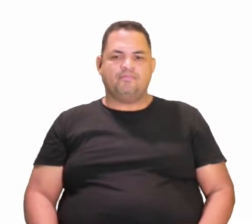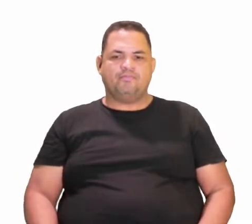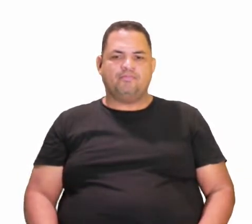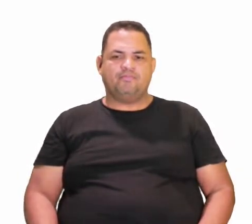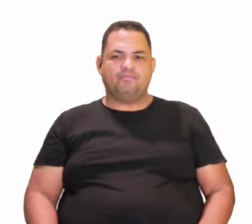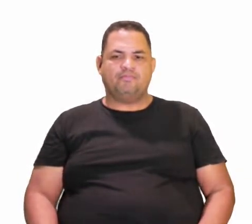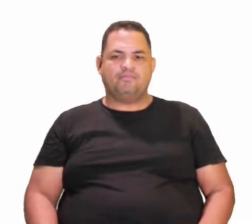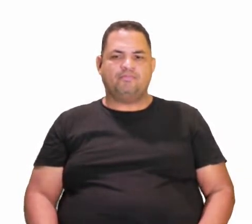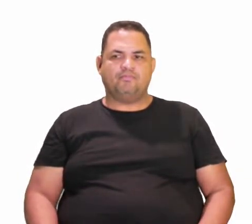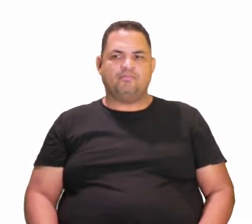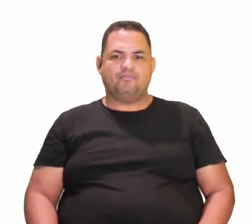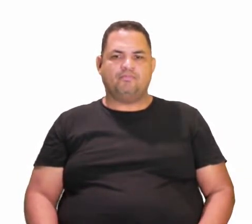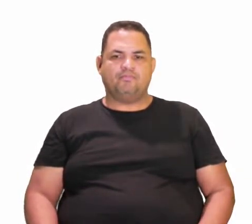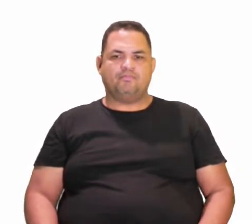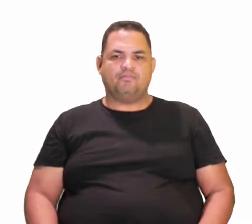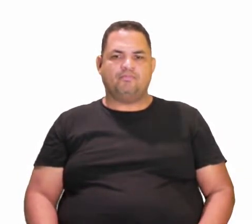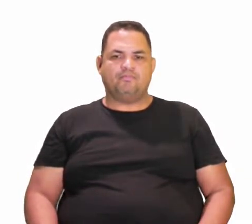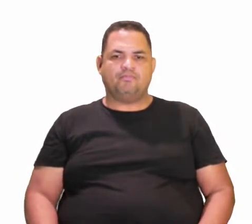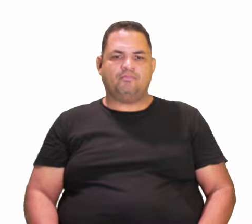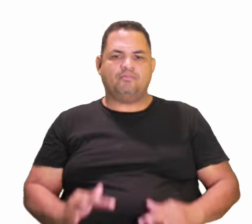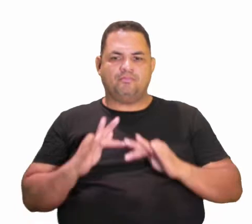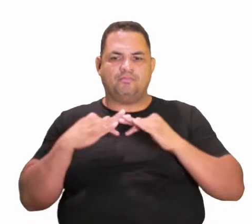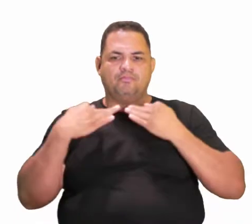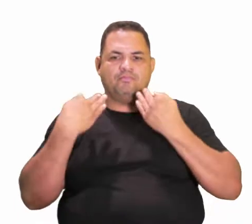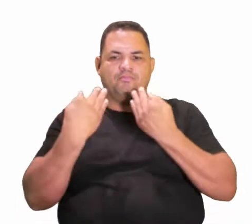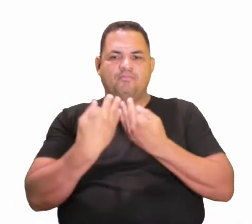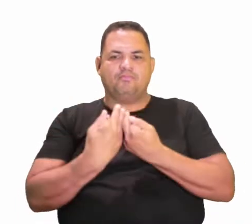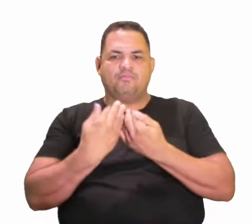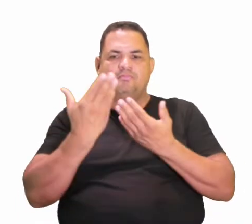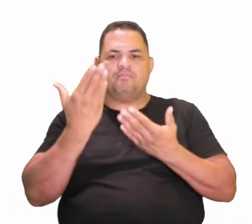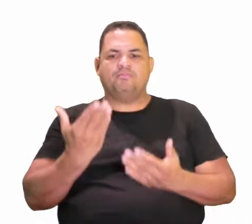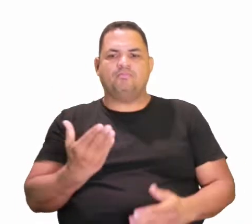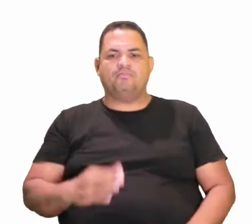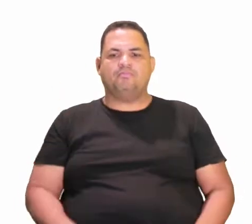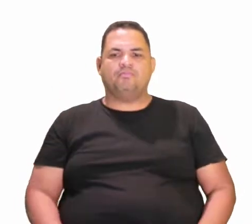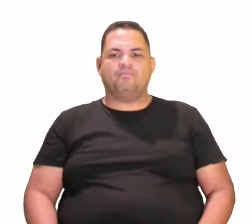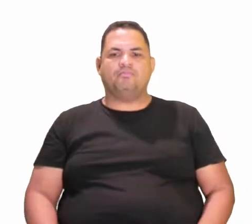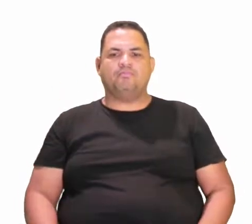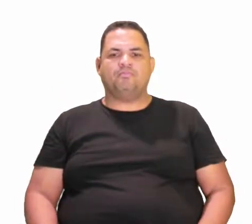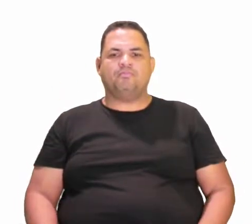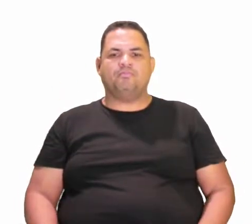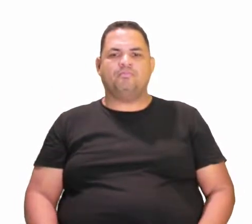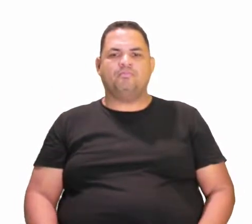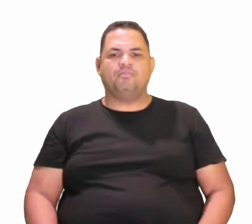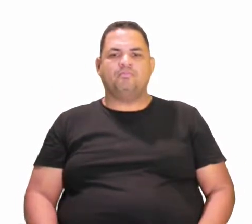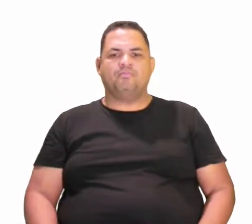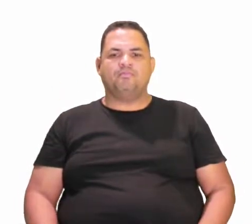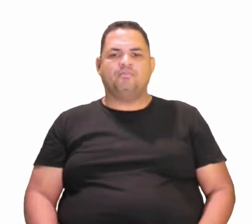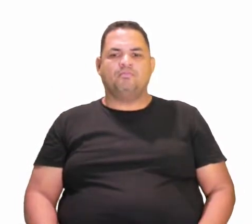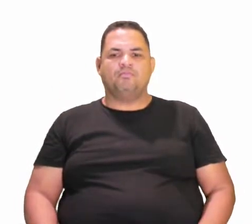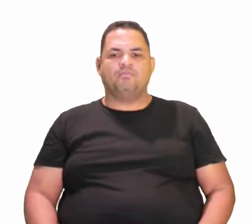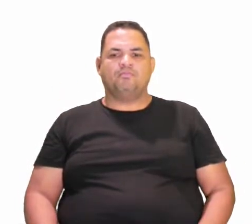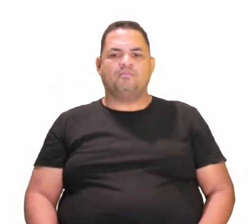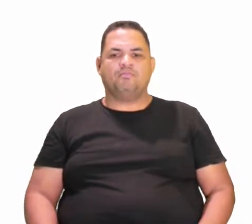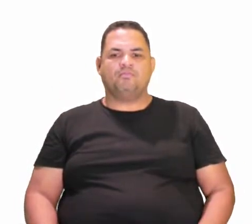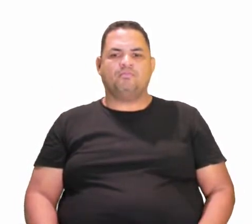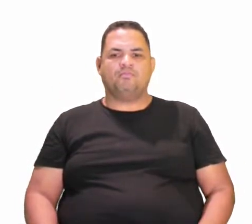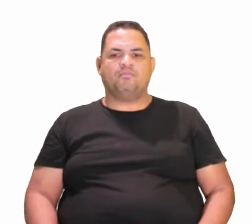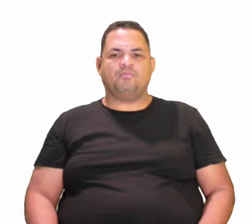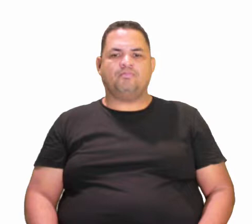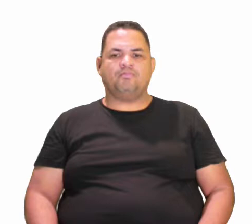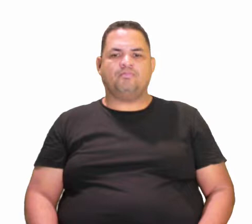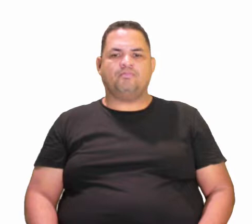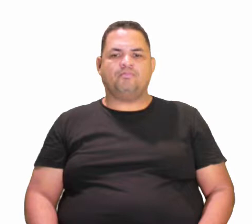família, olha só, a família é a blended. This is a blended family. This